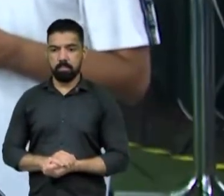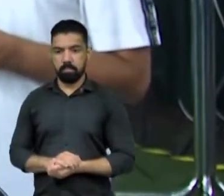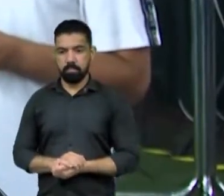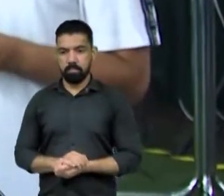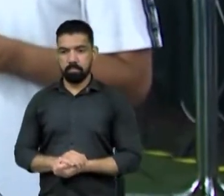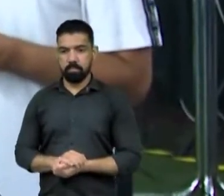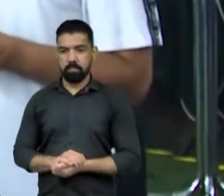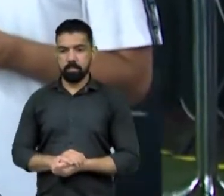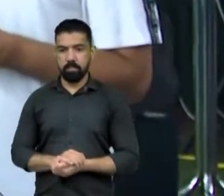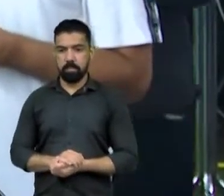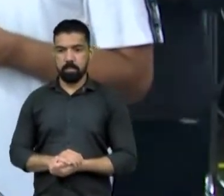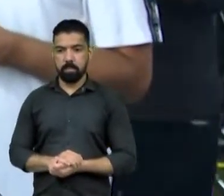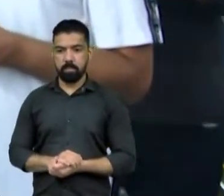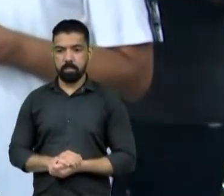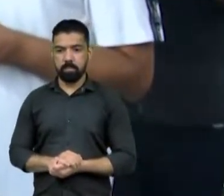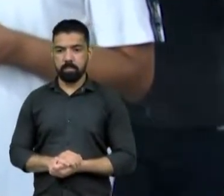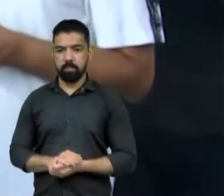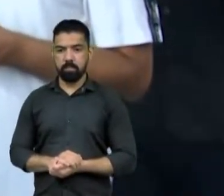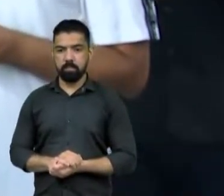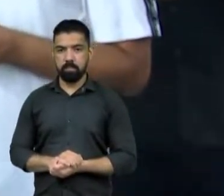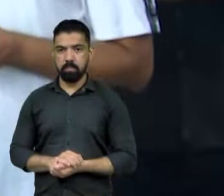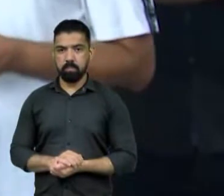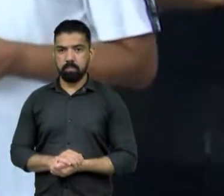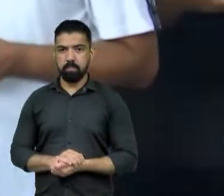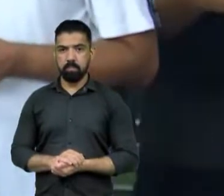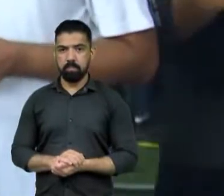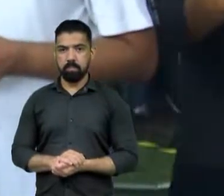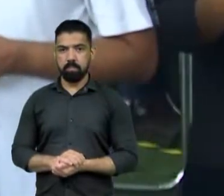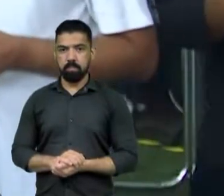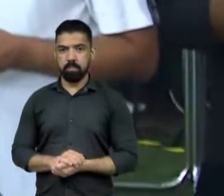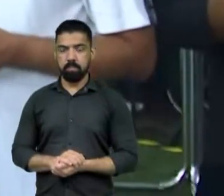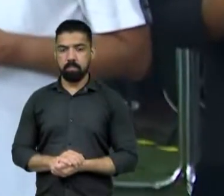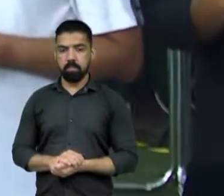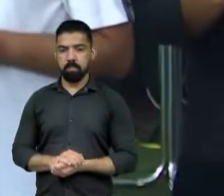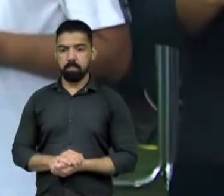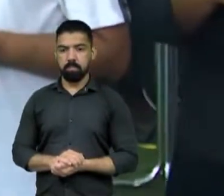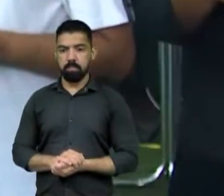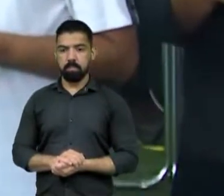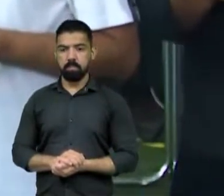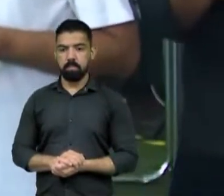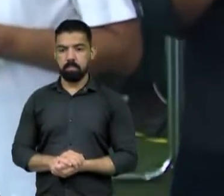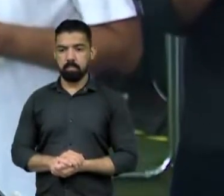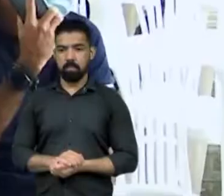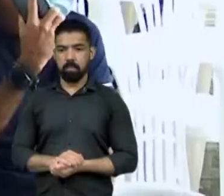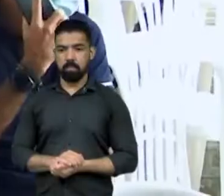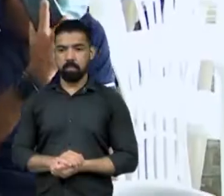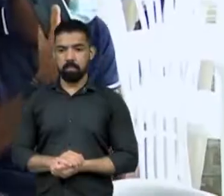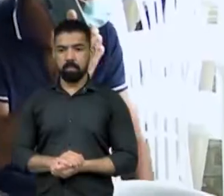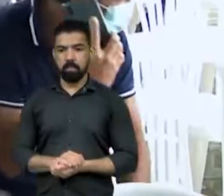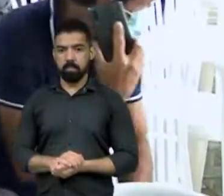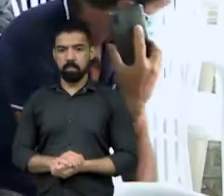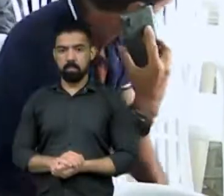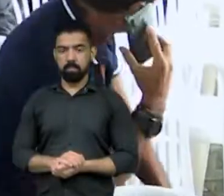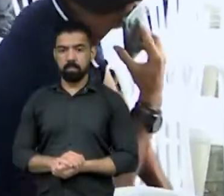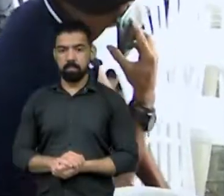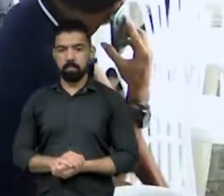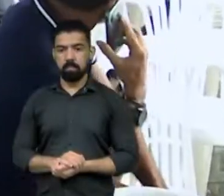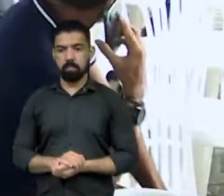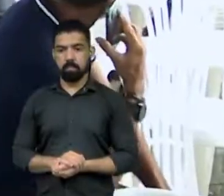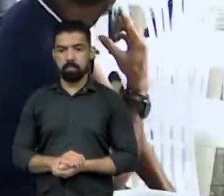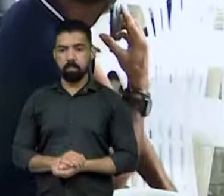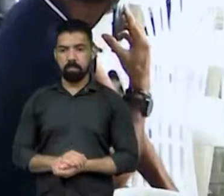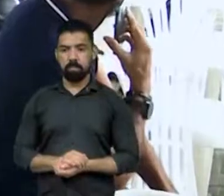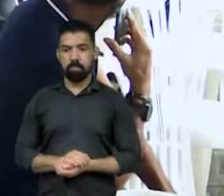projeção de chegarmos aí a 336 mil imóveis ao todo quando for concluído. A governadora Isolda Sela